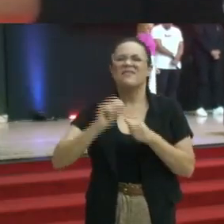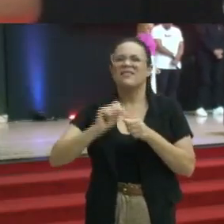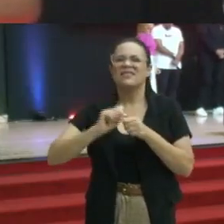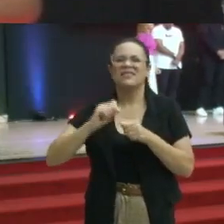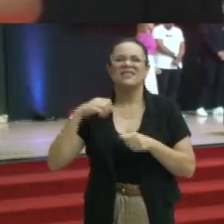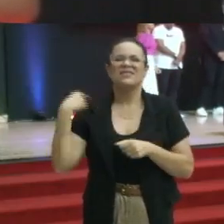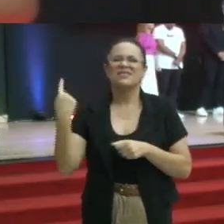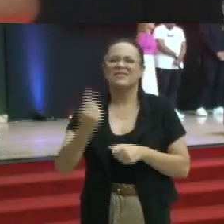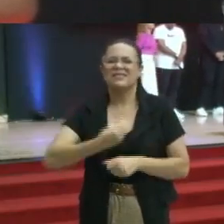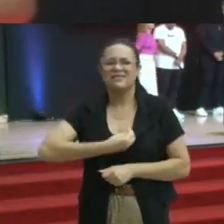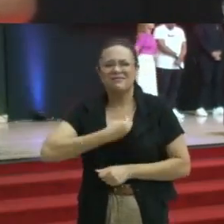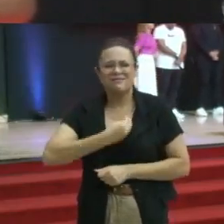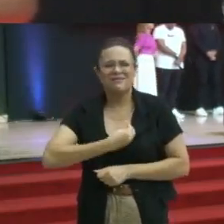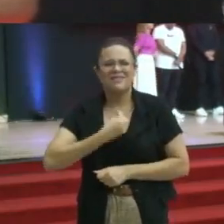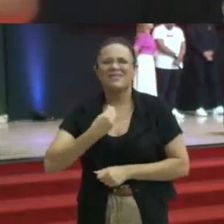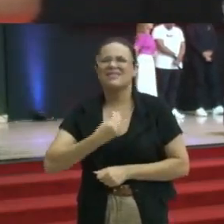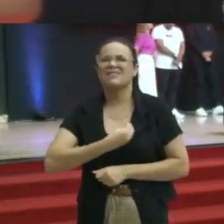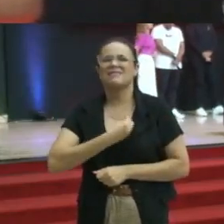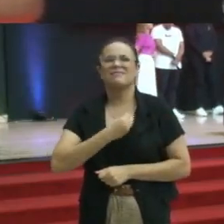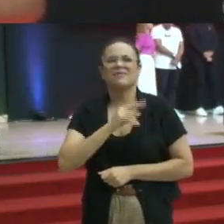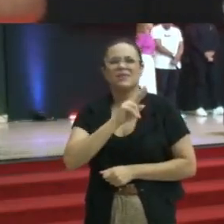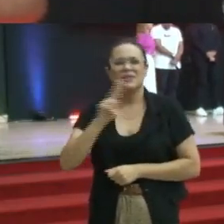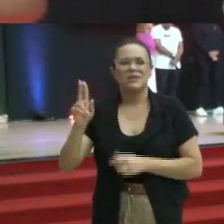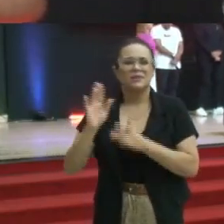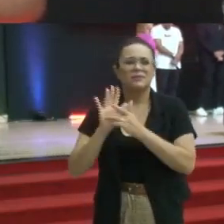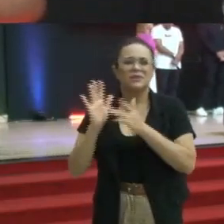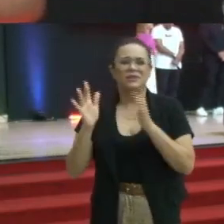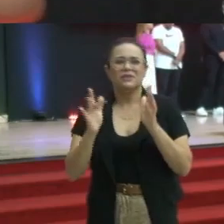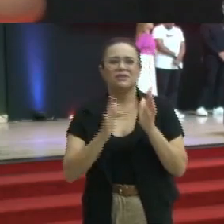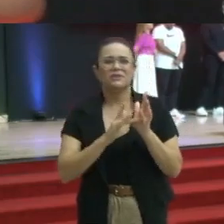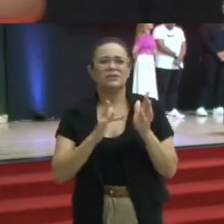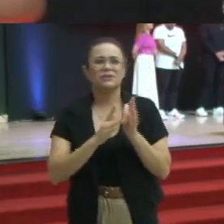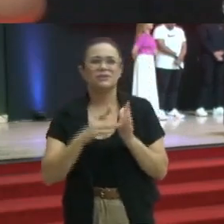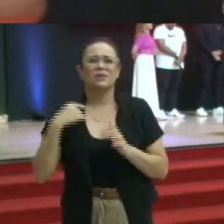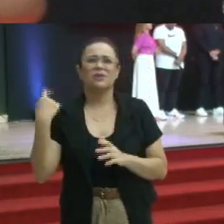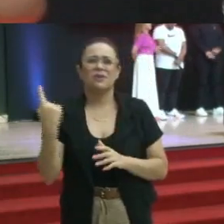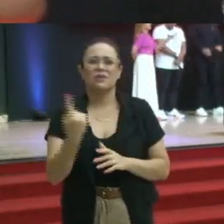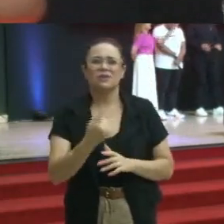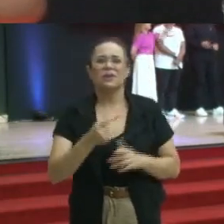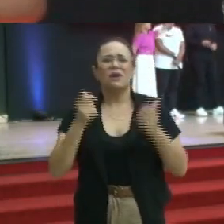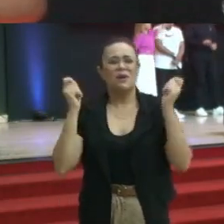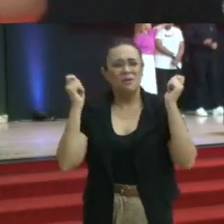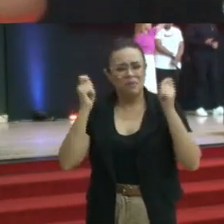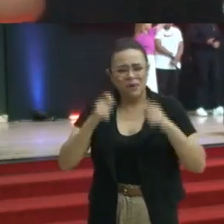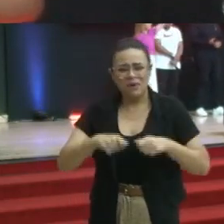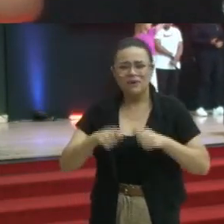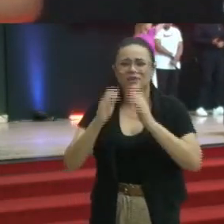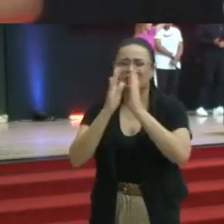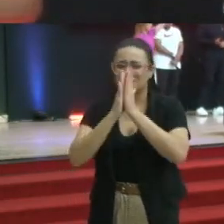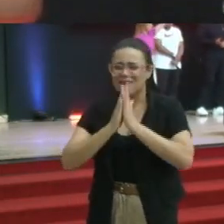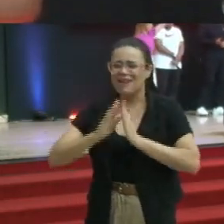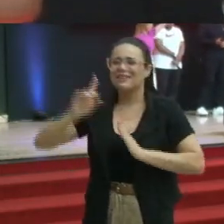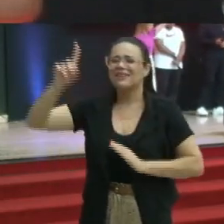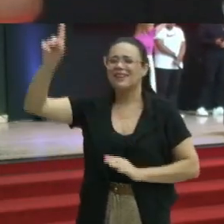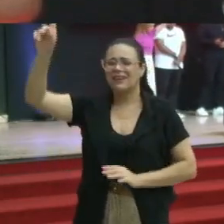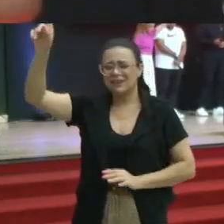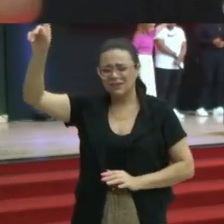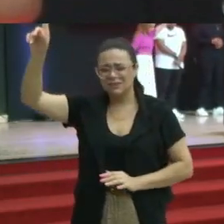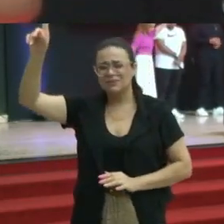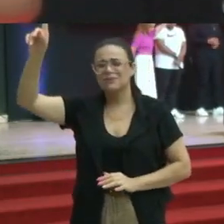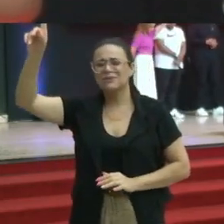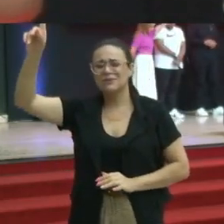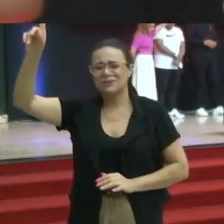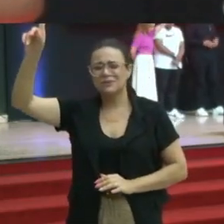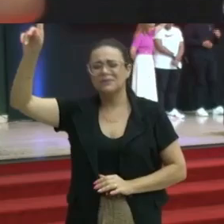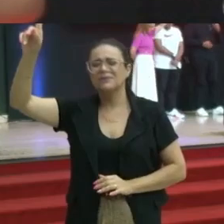povo. Em nome de Jesus, quantos podem adorar o Senhor esta noite? Quantos podem por alguns